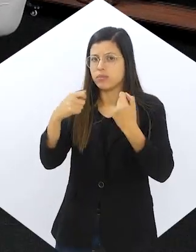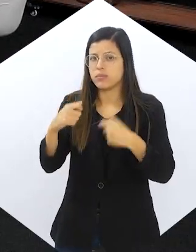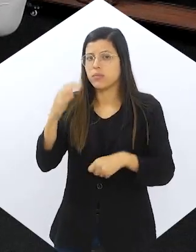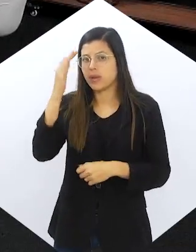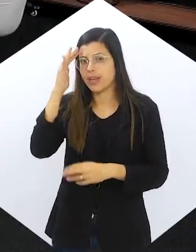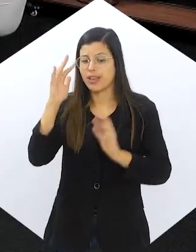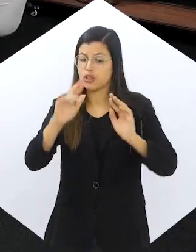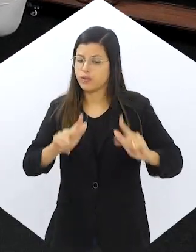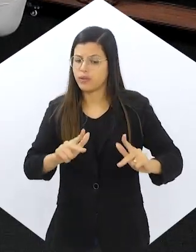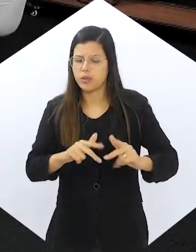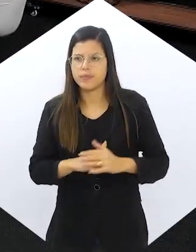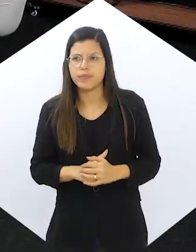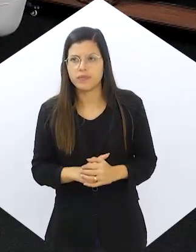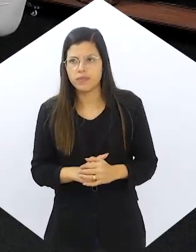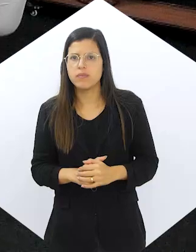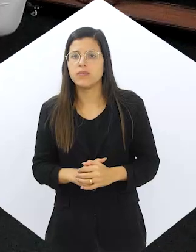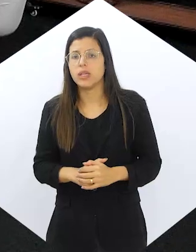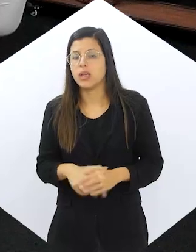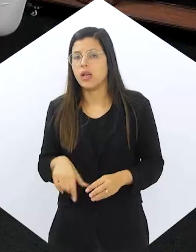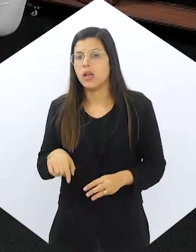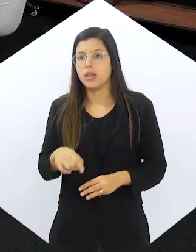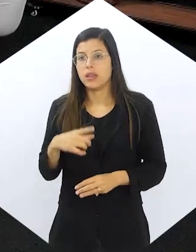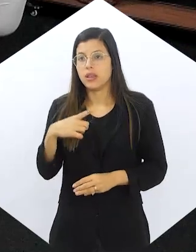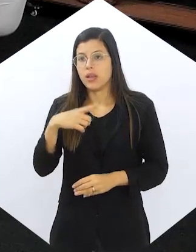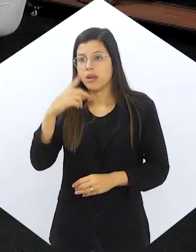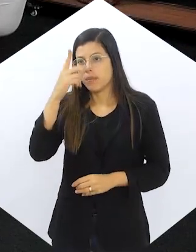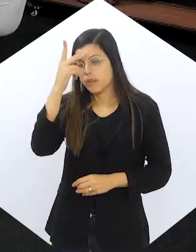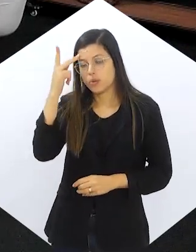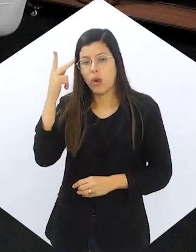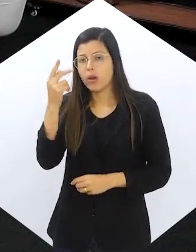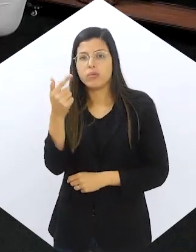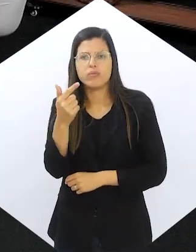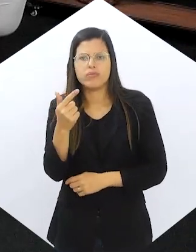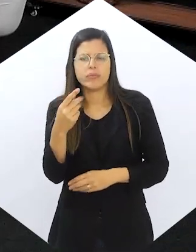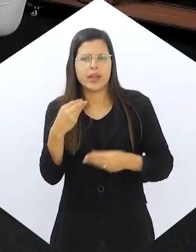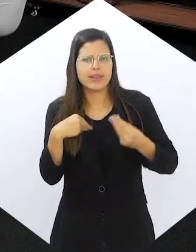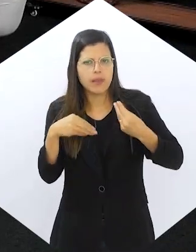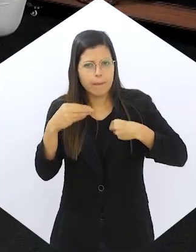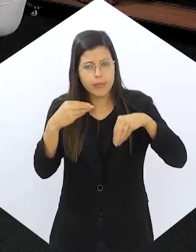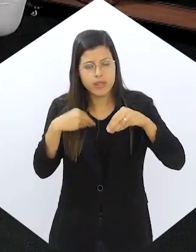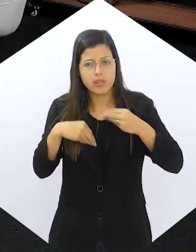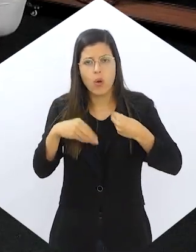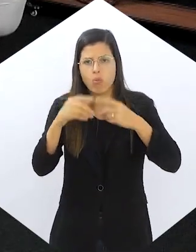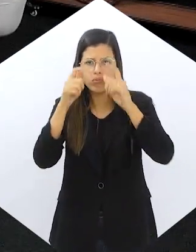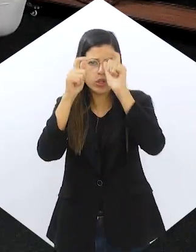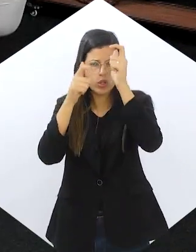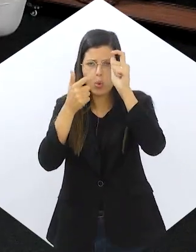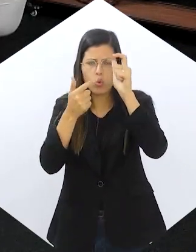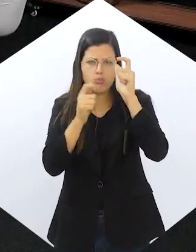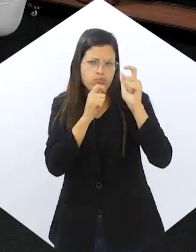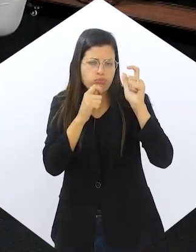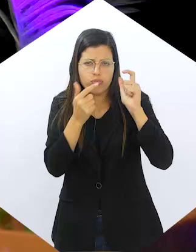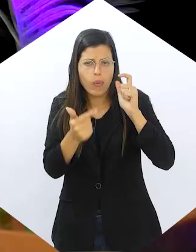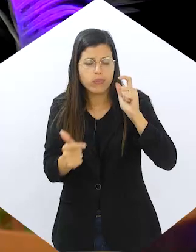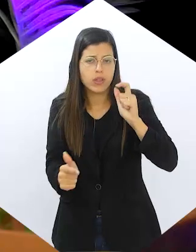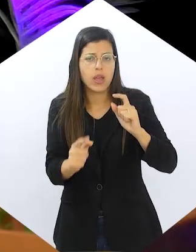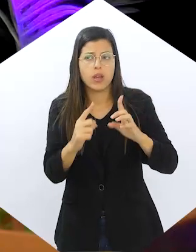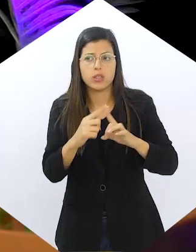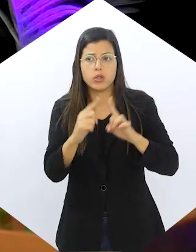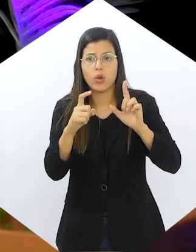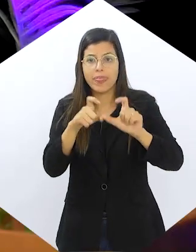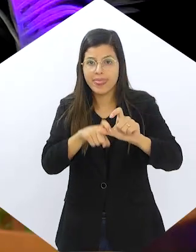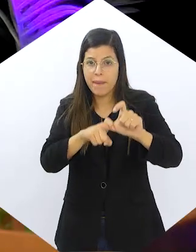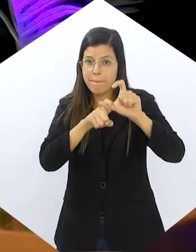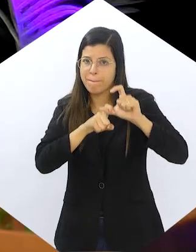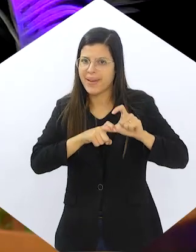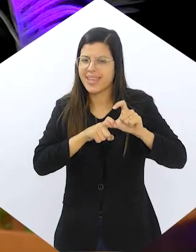É uma diferença. Tem gente que realmente tem não é que ela não tem depressão, ela não tem nenhum transtorno. Ela simplesmente só